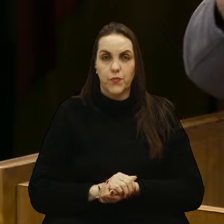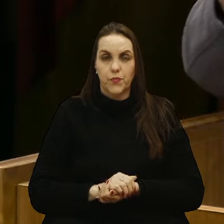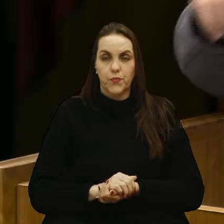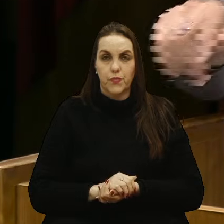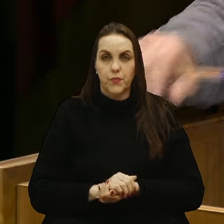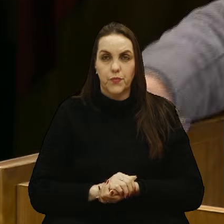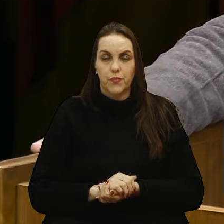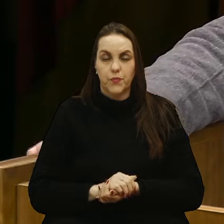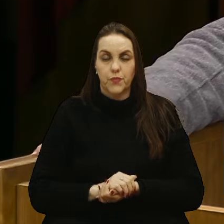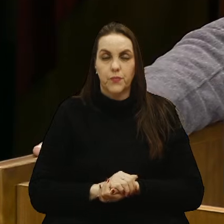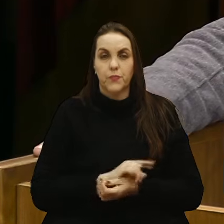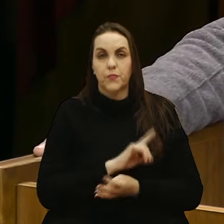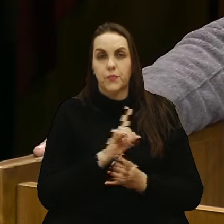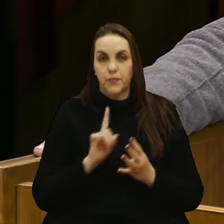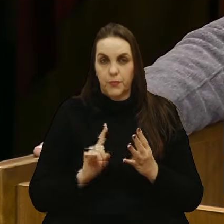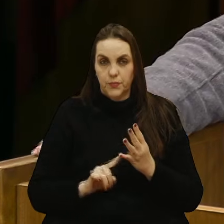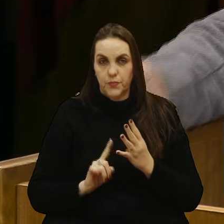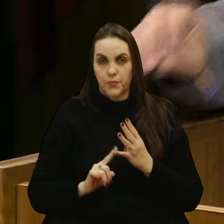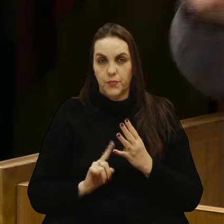Outro ponto,